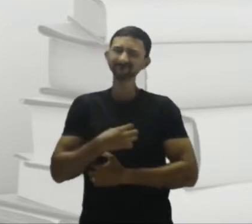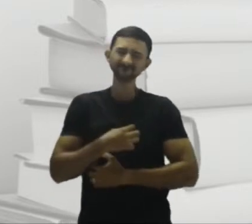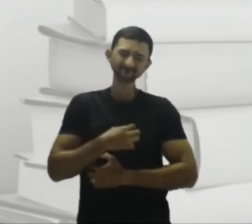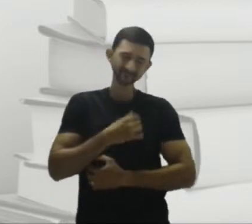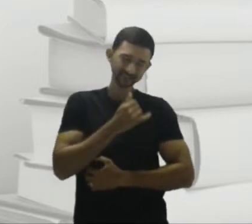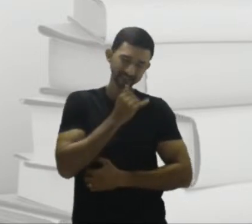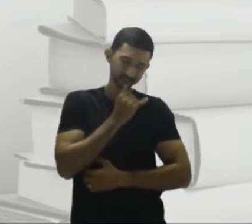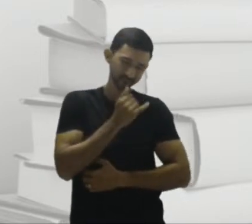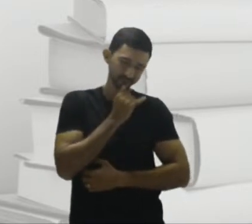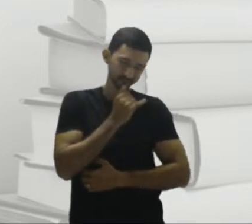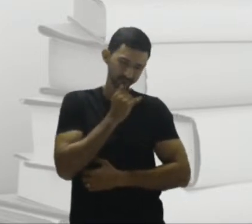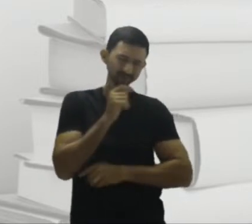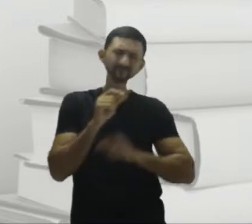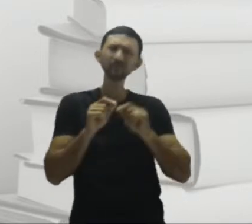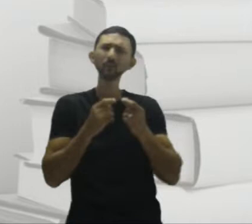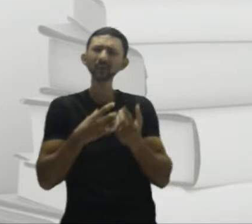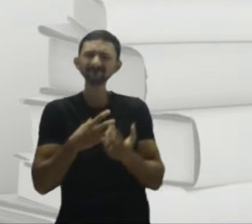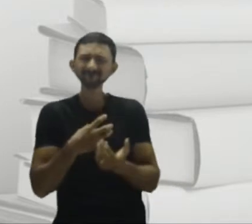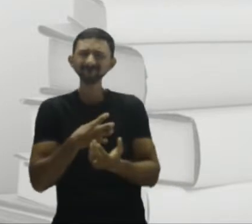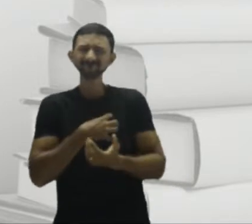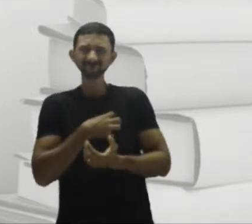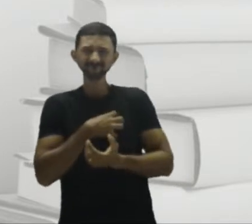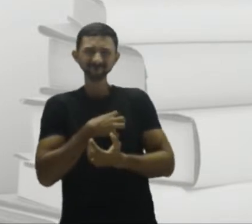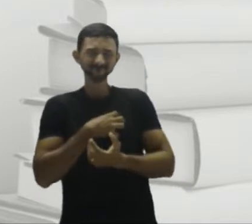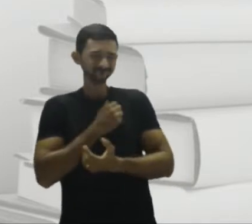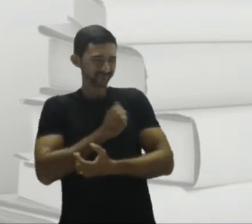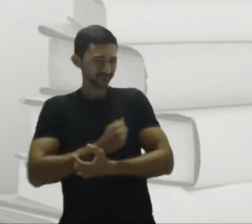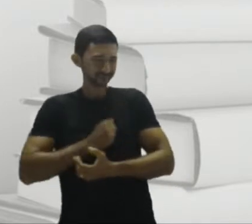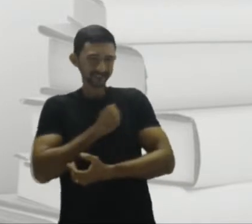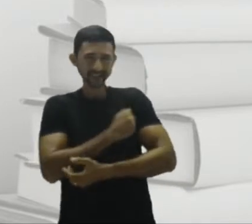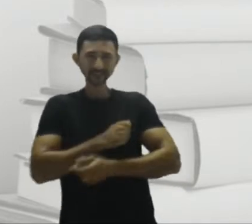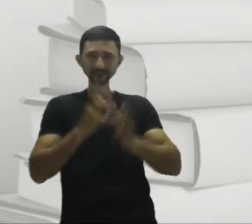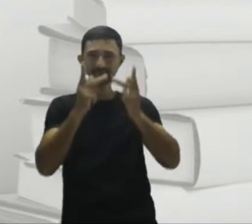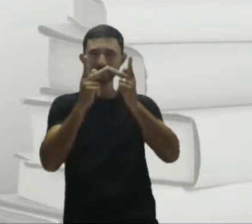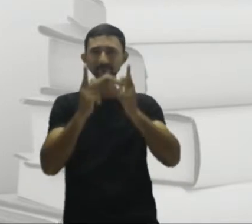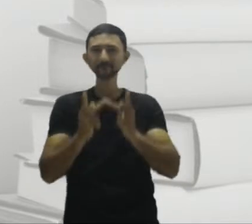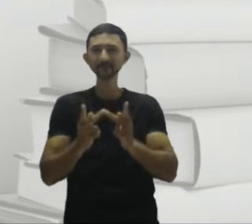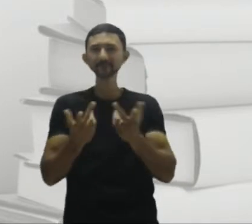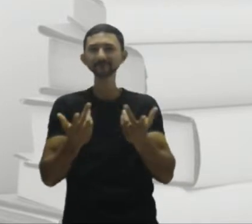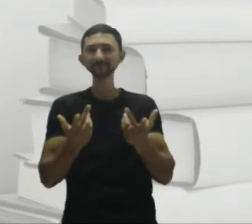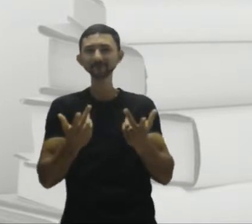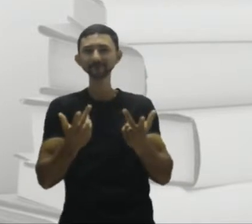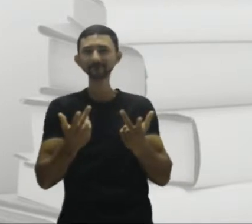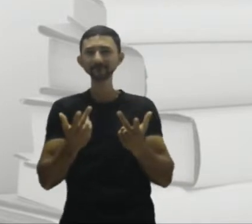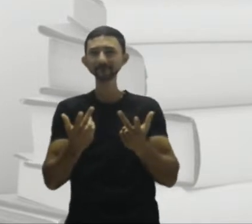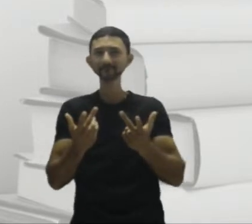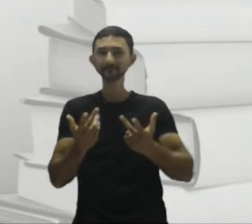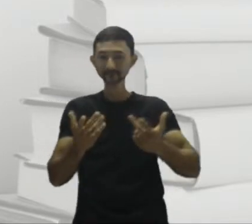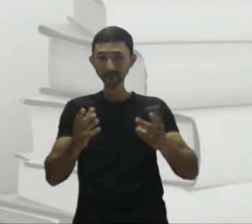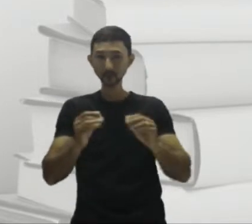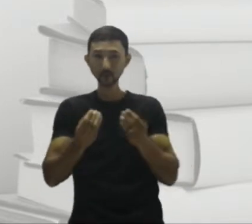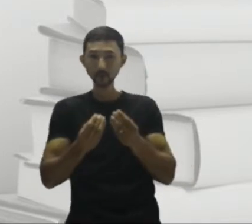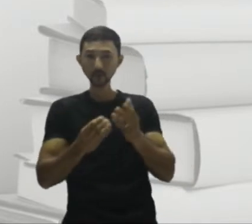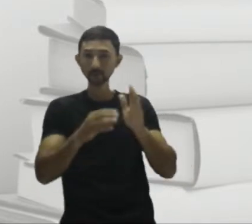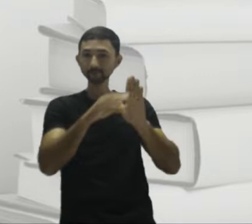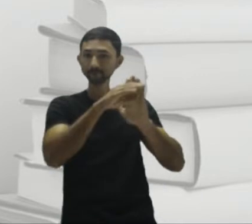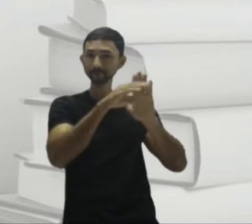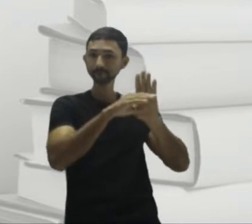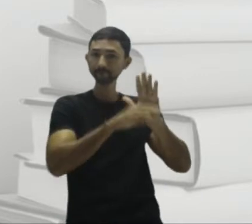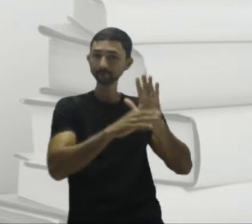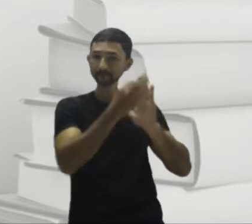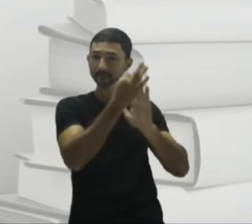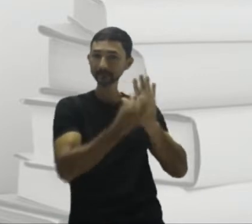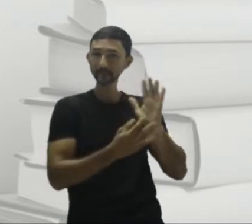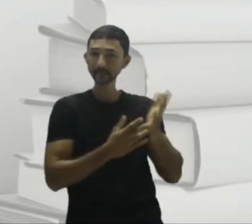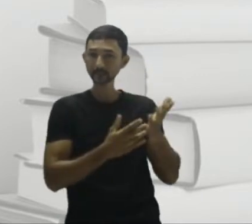feliz, porque ele estava sentindo falta do ver-o-peso. Certo? Então, olha como eu tenho aqui até mesmo uma mudança